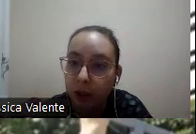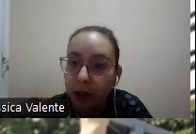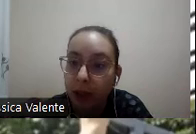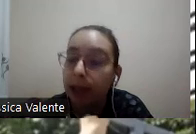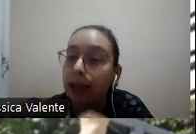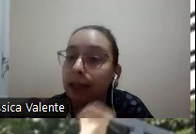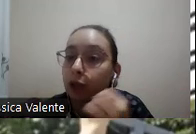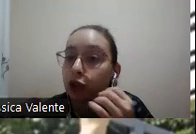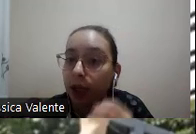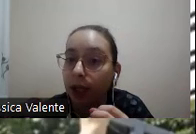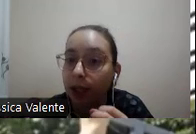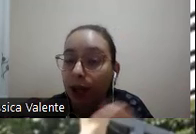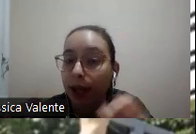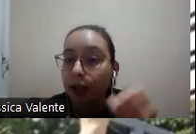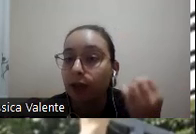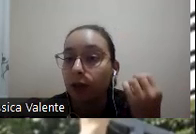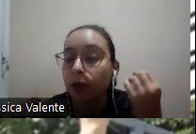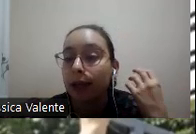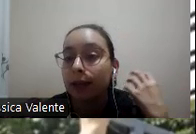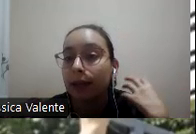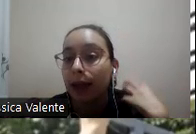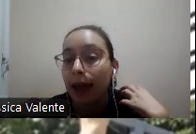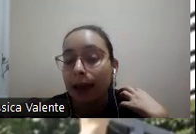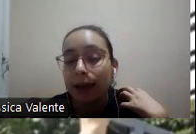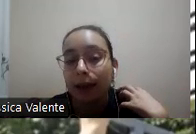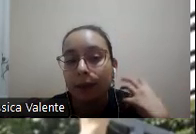mochilas. E essas mochilas, elas vão